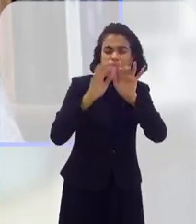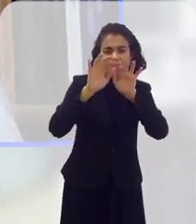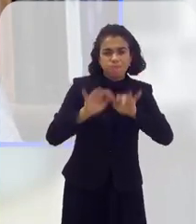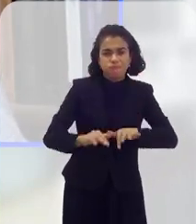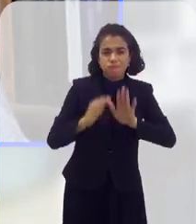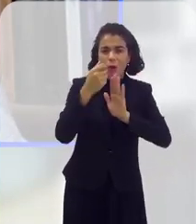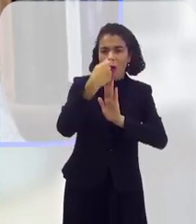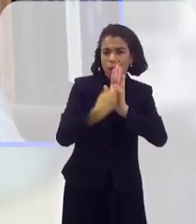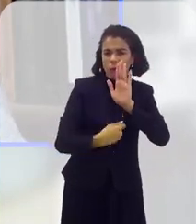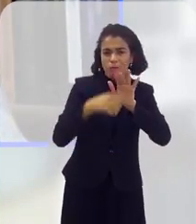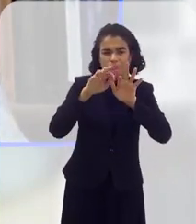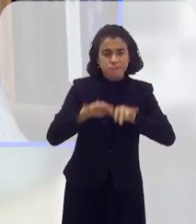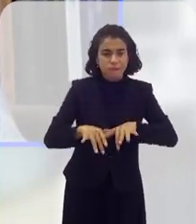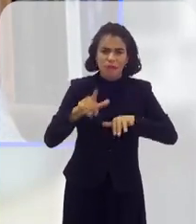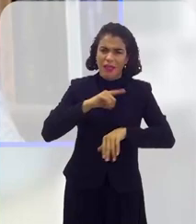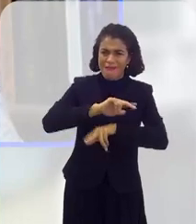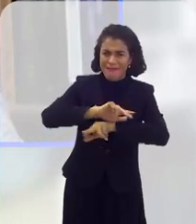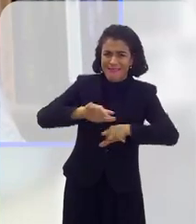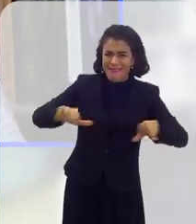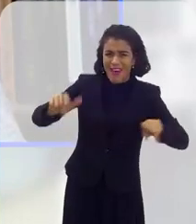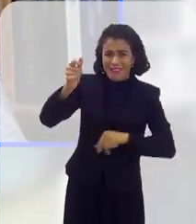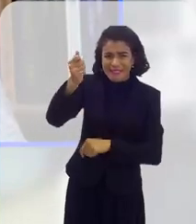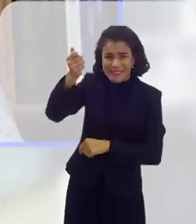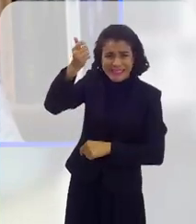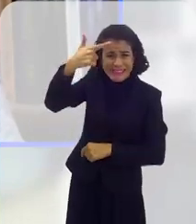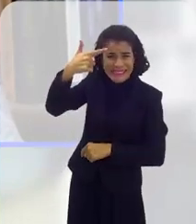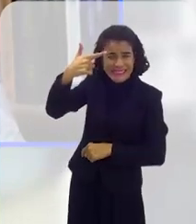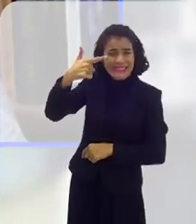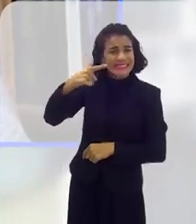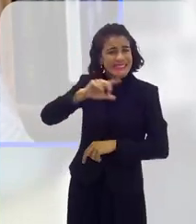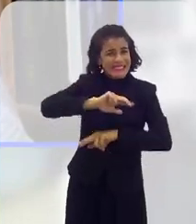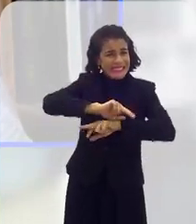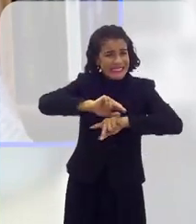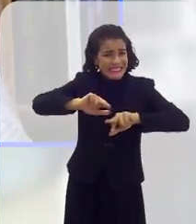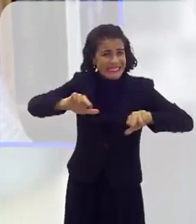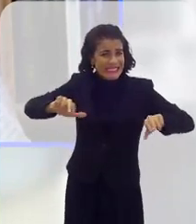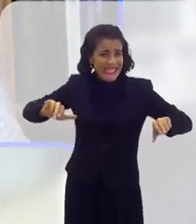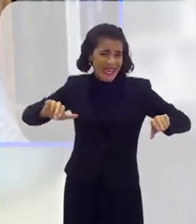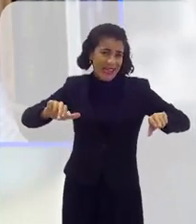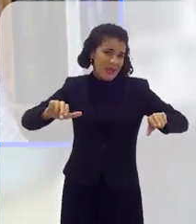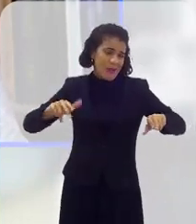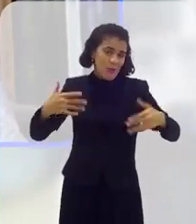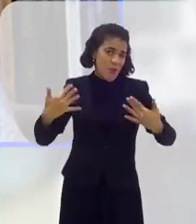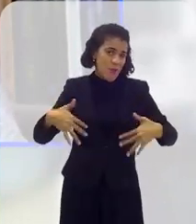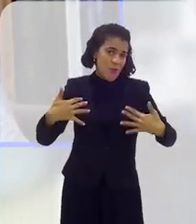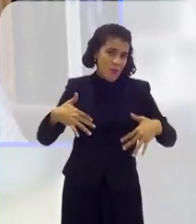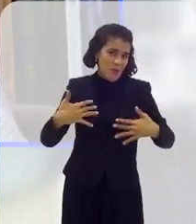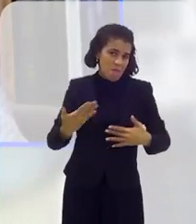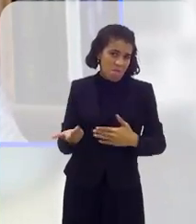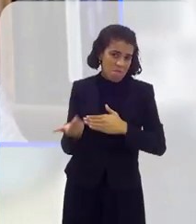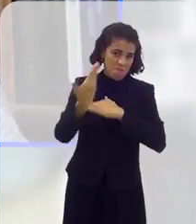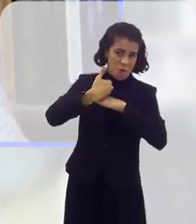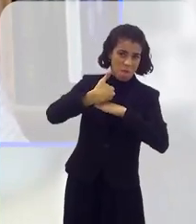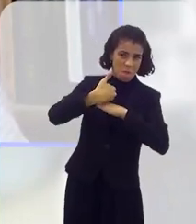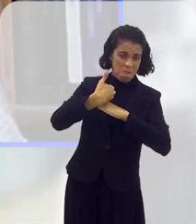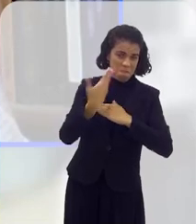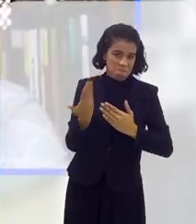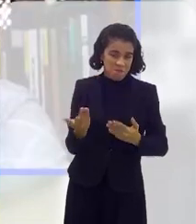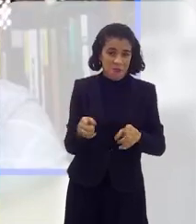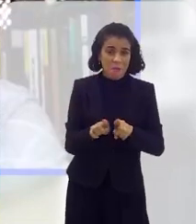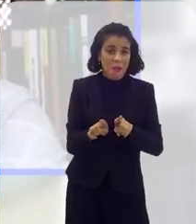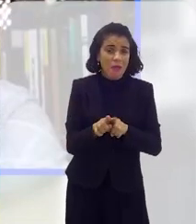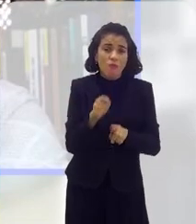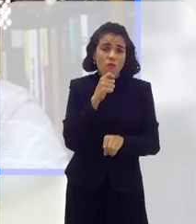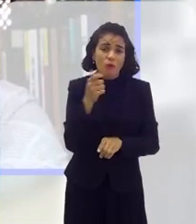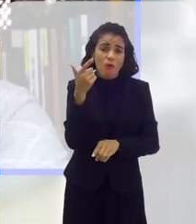muito talento, eu tenho certeza que a gente tem muitos talentos, talentos até maiores do que eu próprio, que não